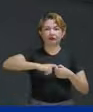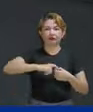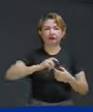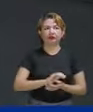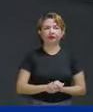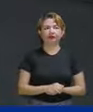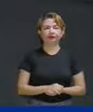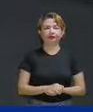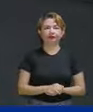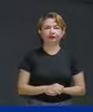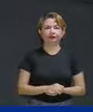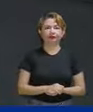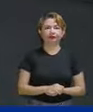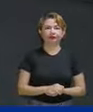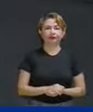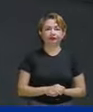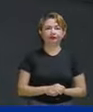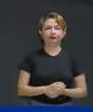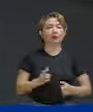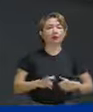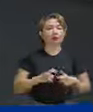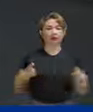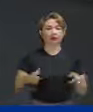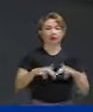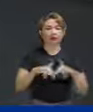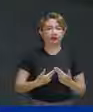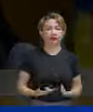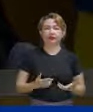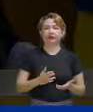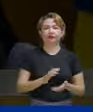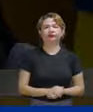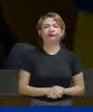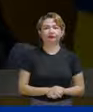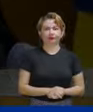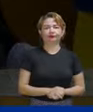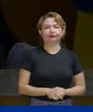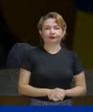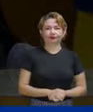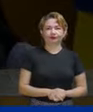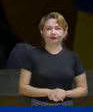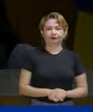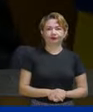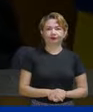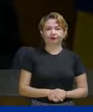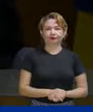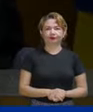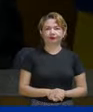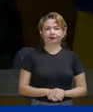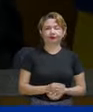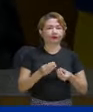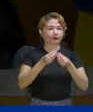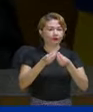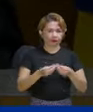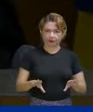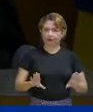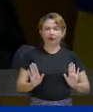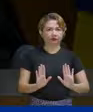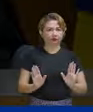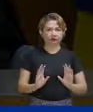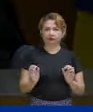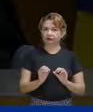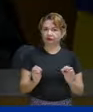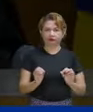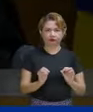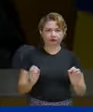evolução fixado pela maioria. Por isso, no termo dos votos proferidos. Sem prejuízo, porque nós